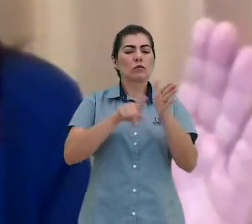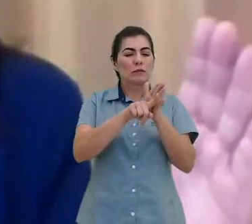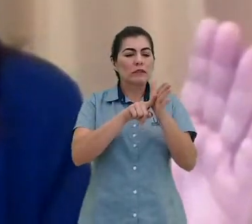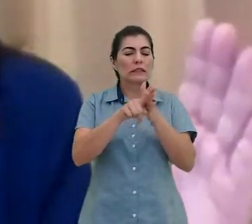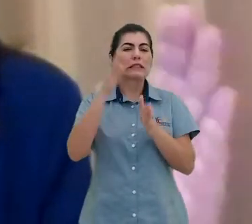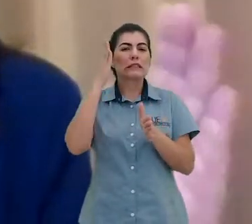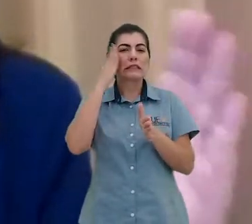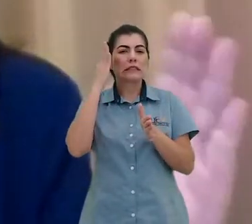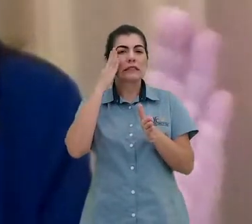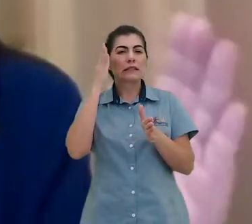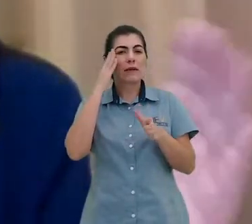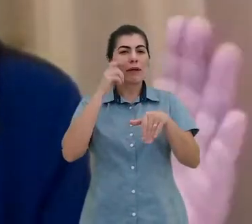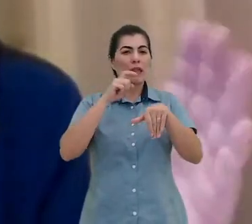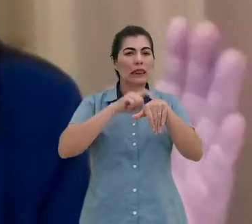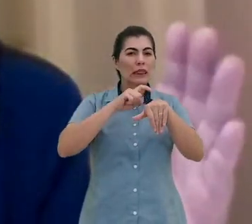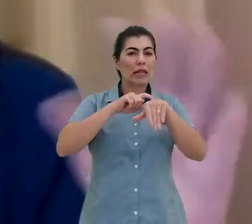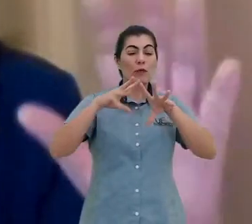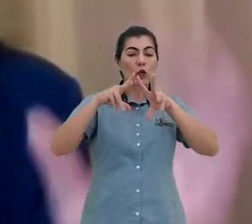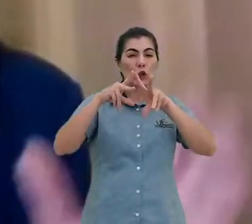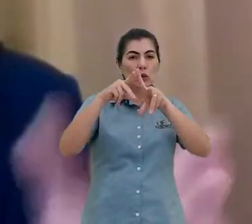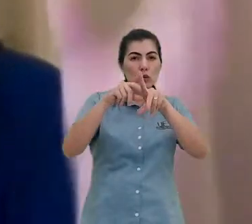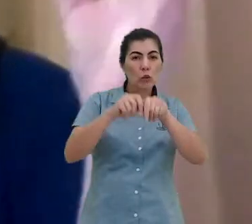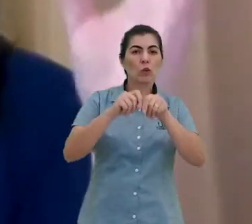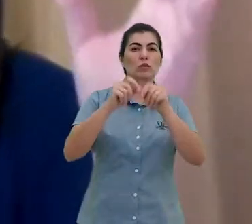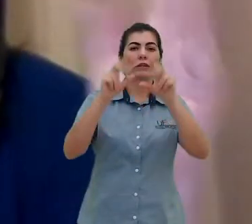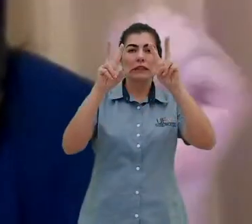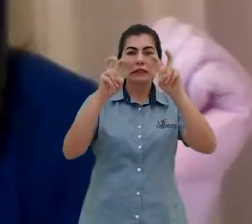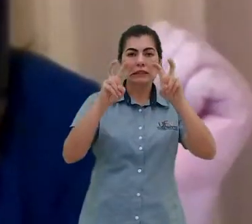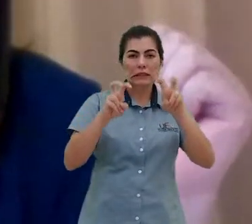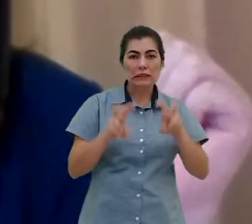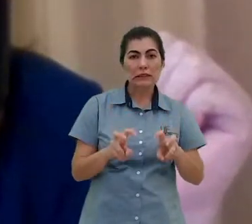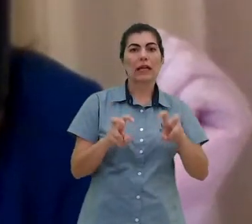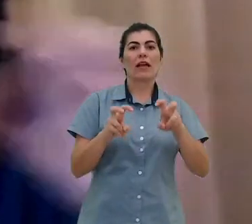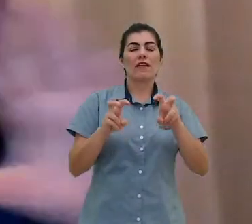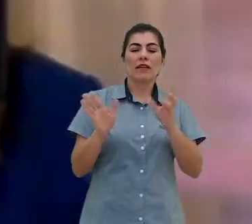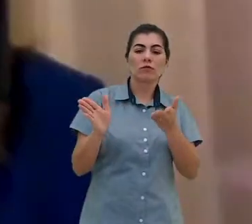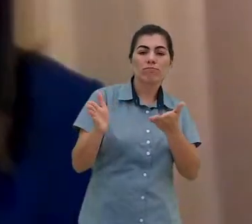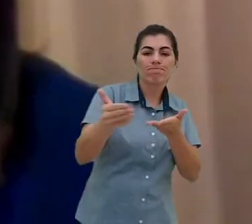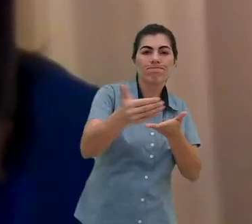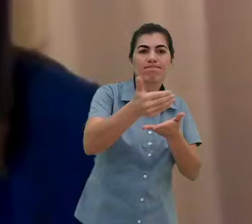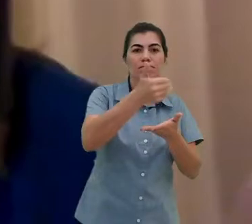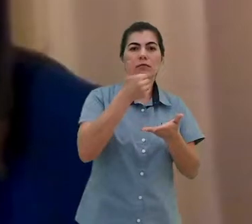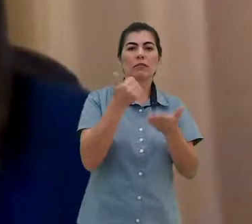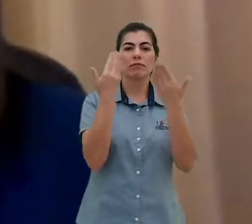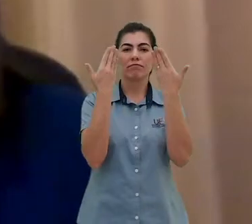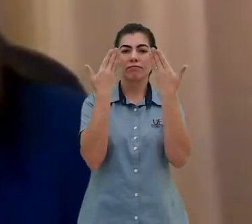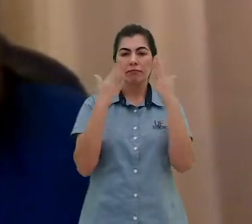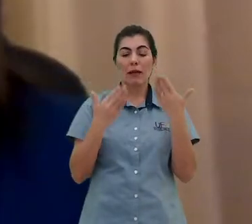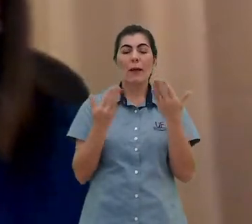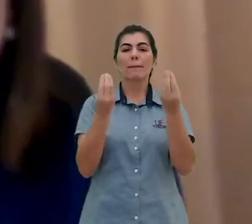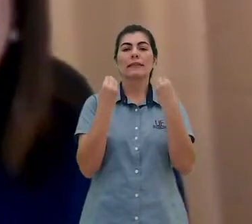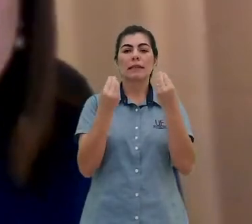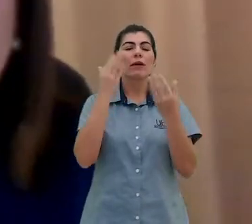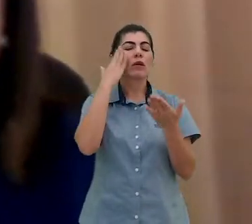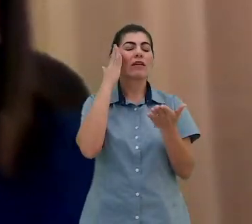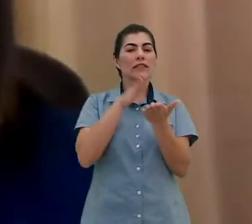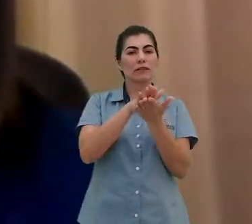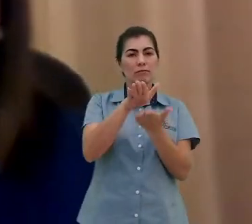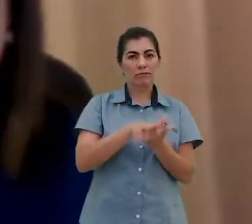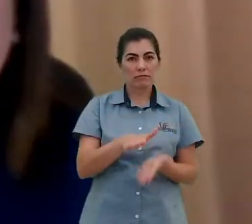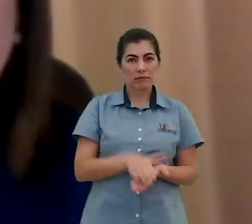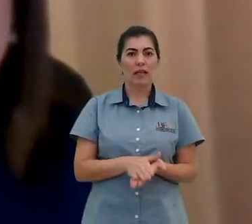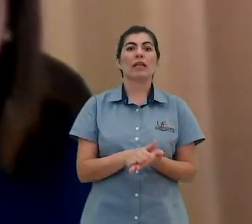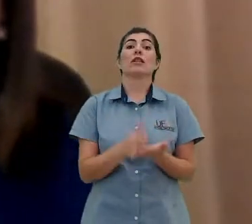uma janela de tempo todos os trabalhos a respeito daquilo e fazem um apanhado, né, para você saber o que tem sido publicado. Então, eles fizeram uma